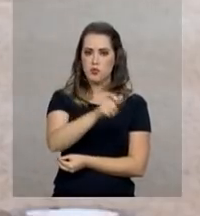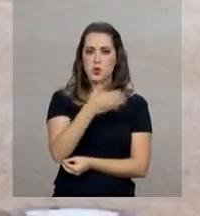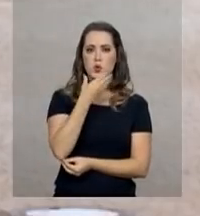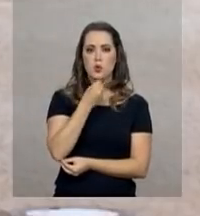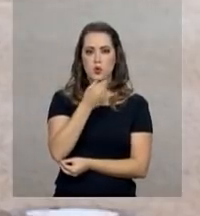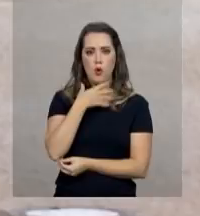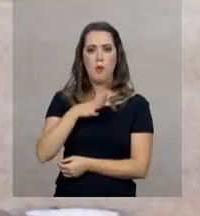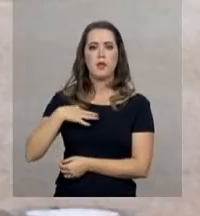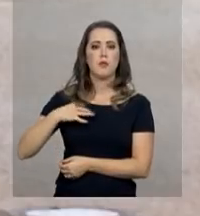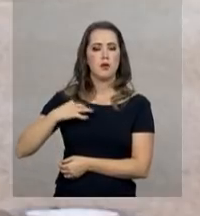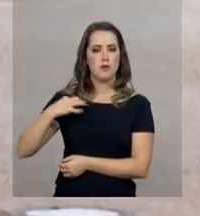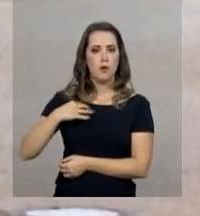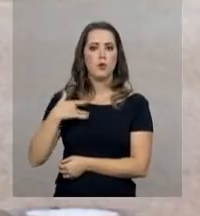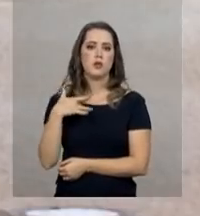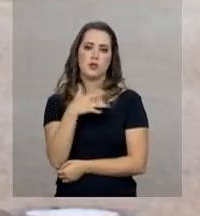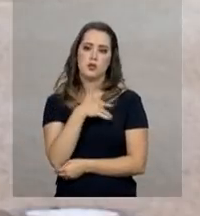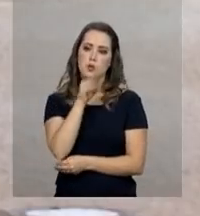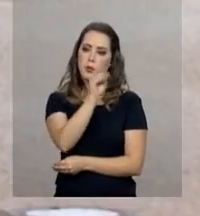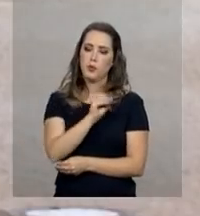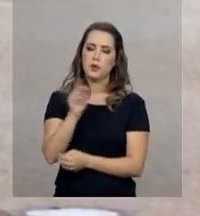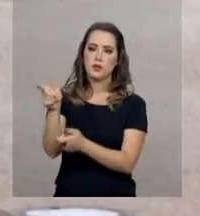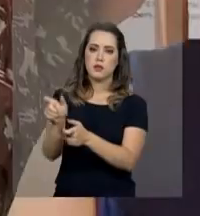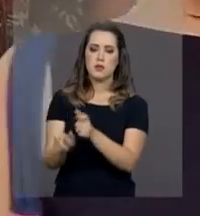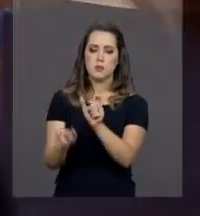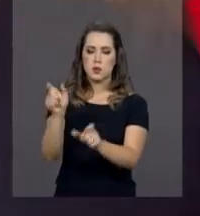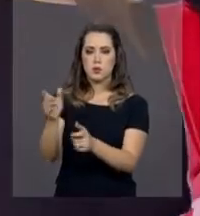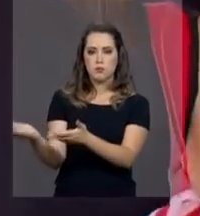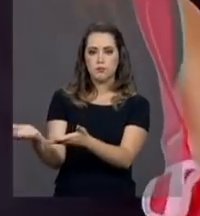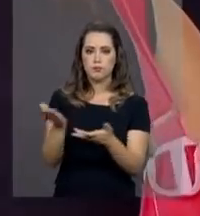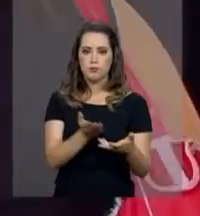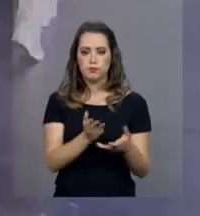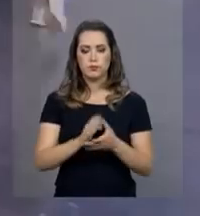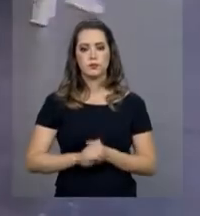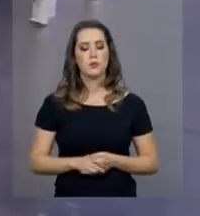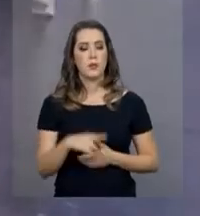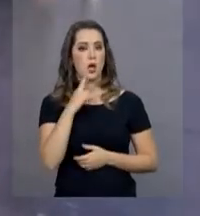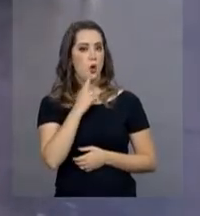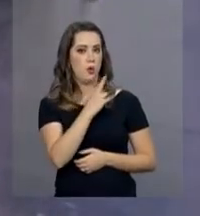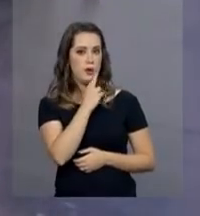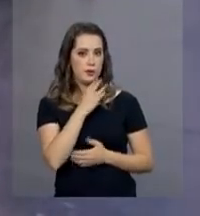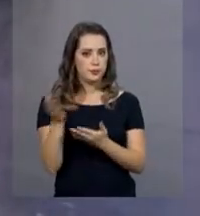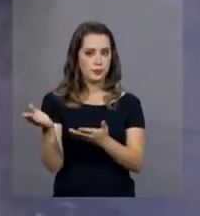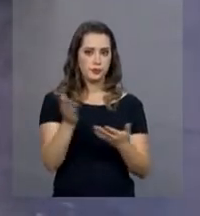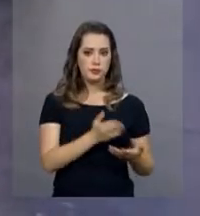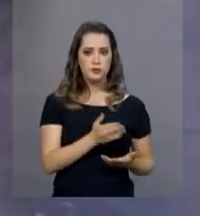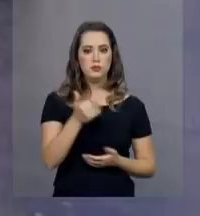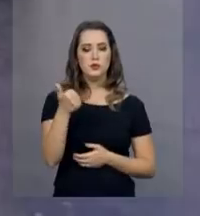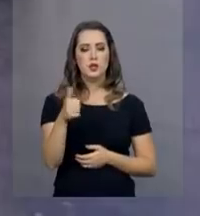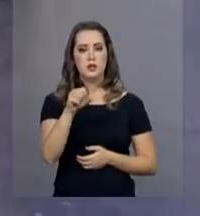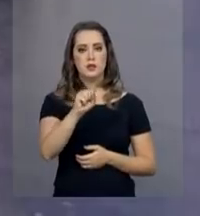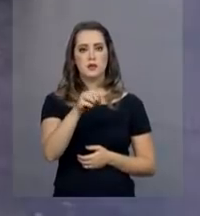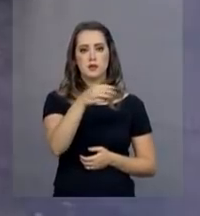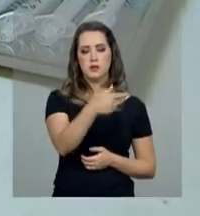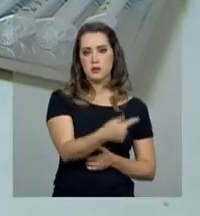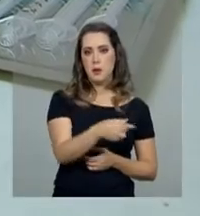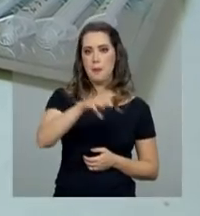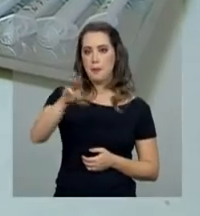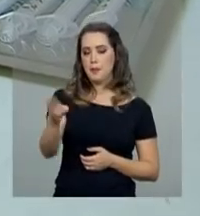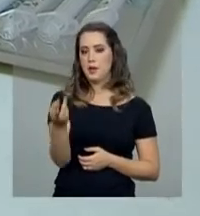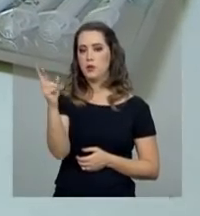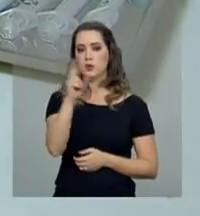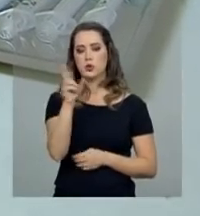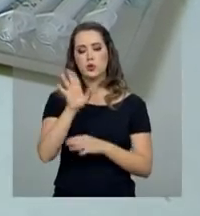saúde para o atendimento dos imigrantes. Roraima recebeu 187 milhões de reais